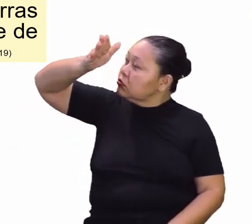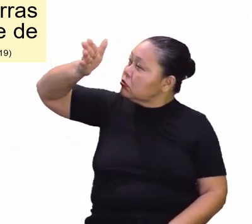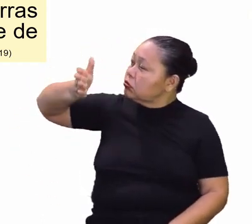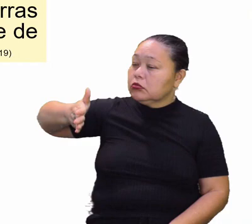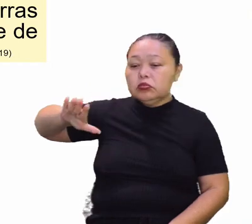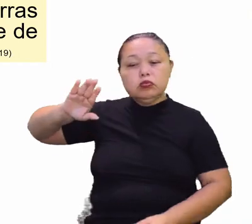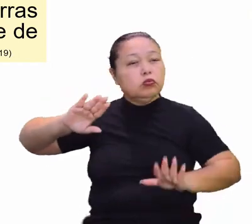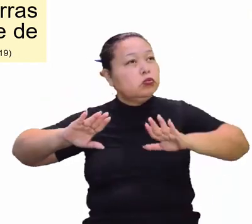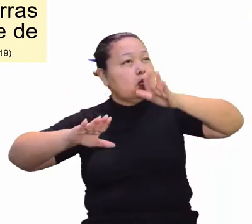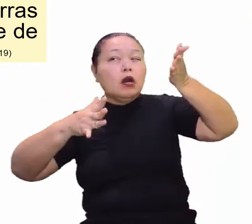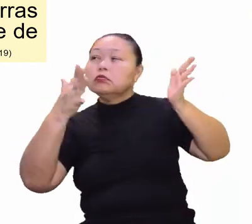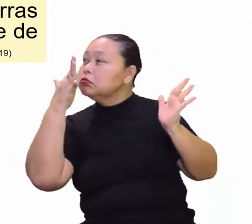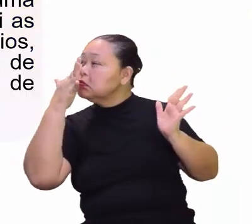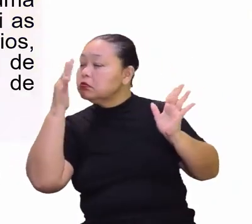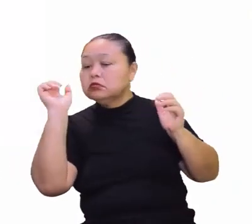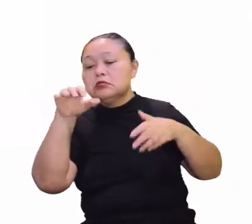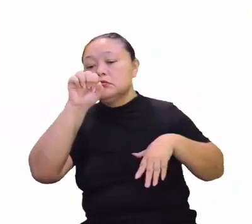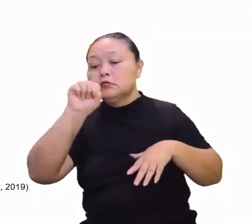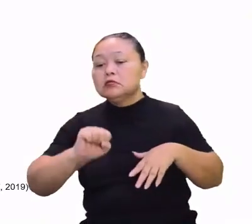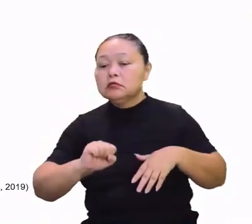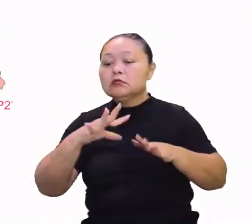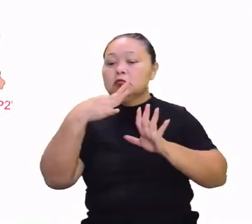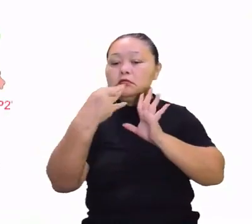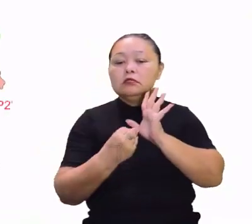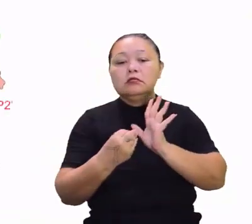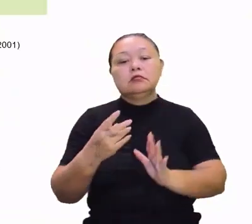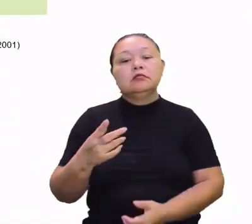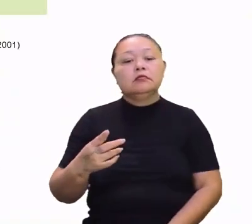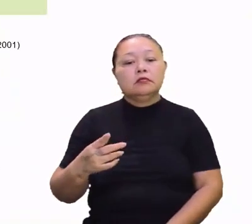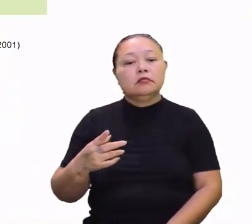essa Planalto do Sul da Amazônia, ok?